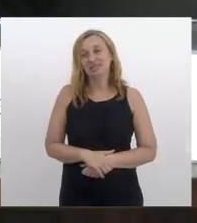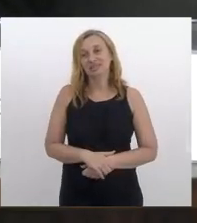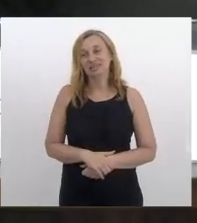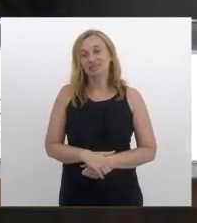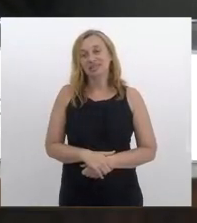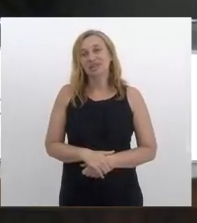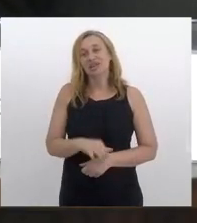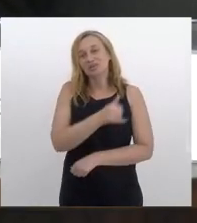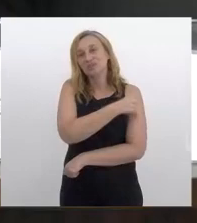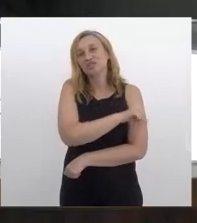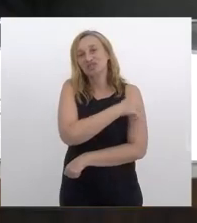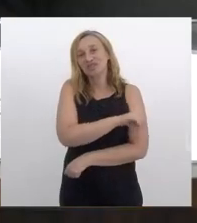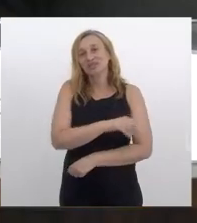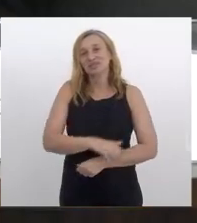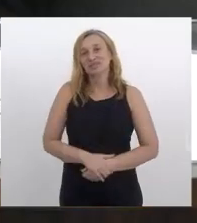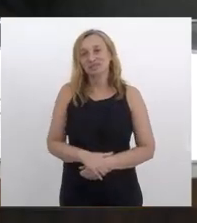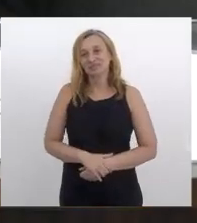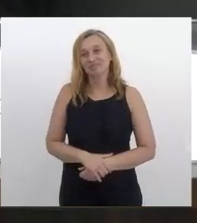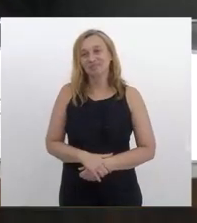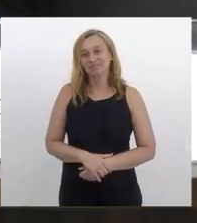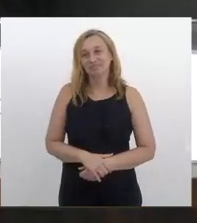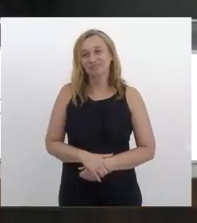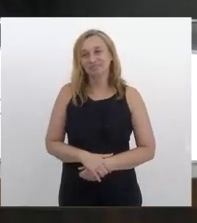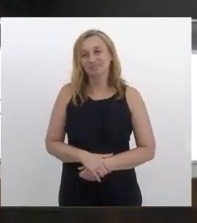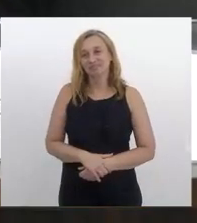de Janeiro,